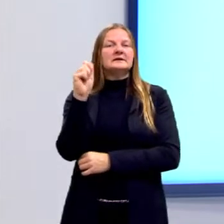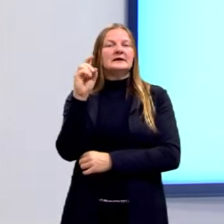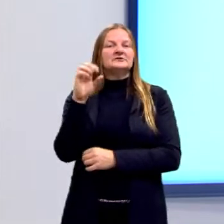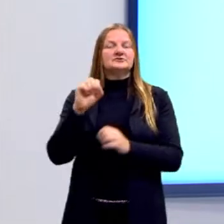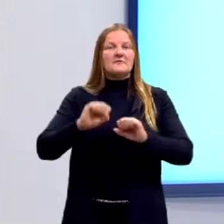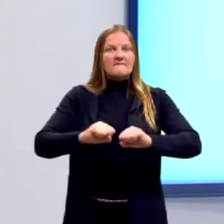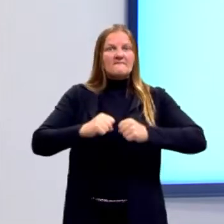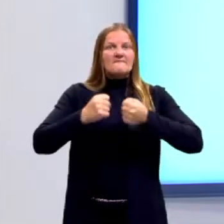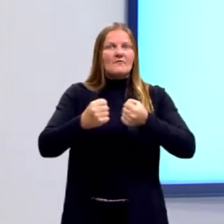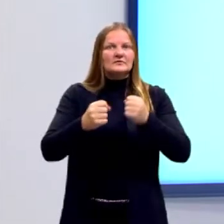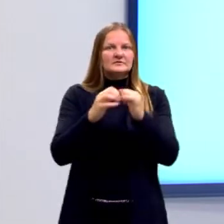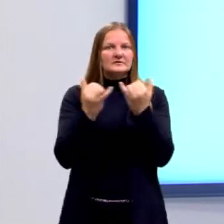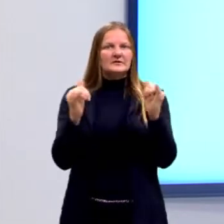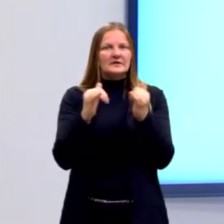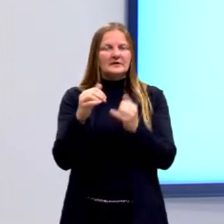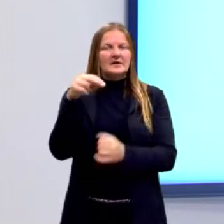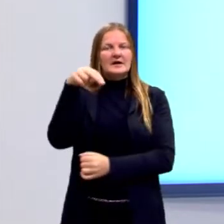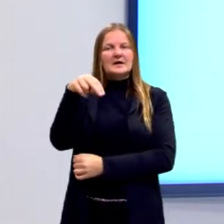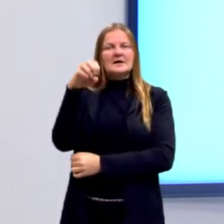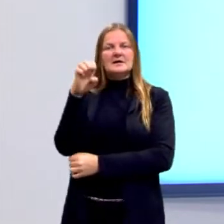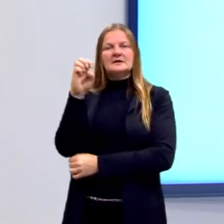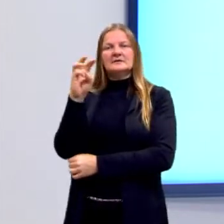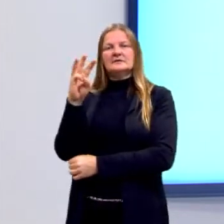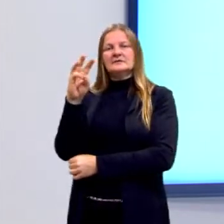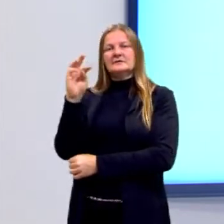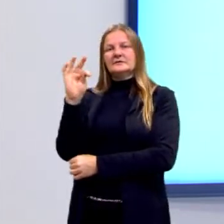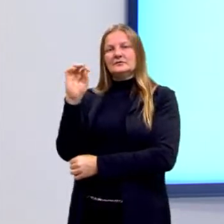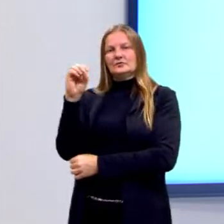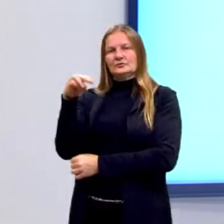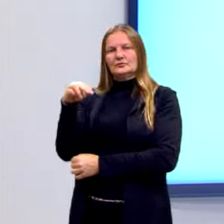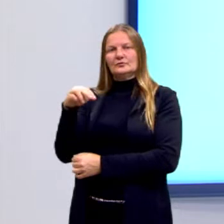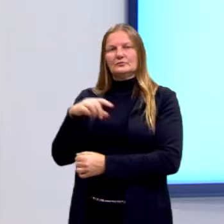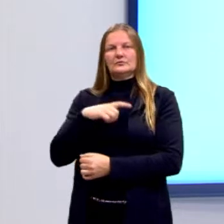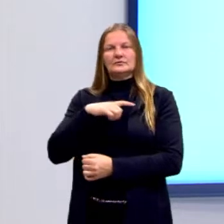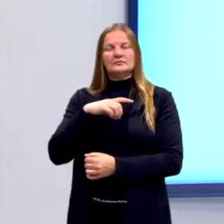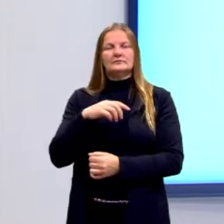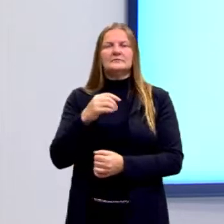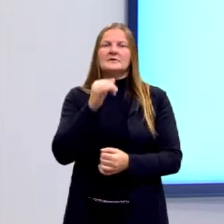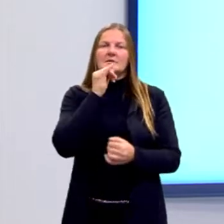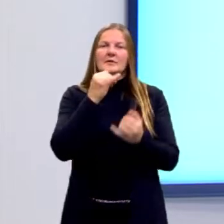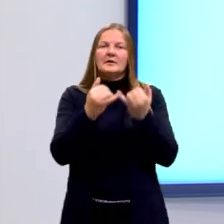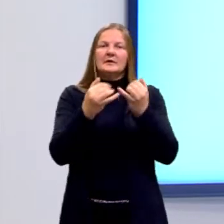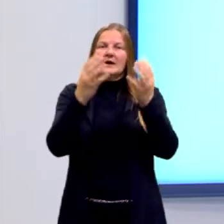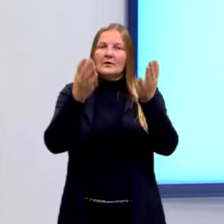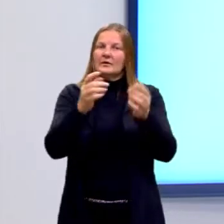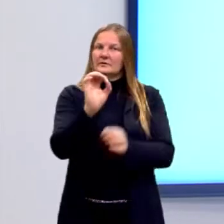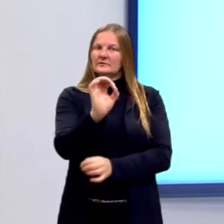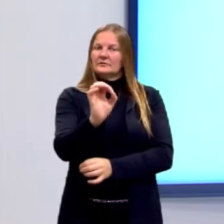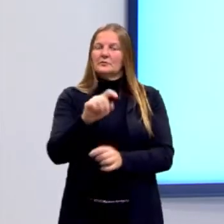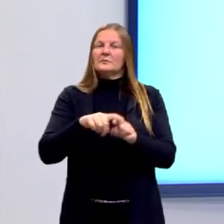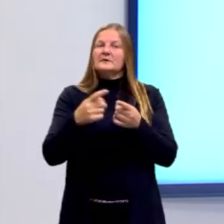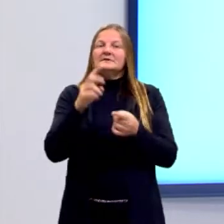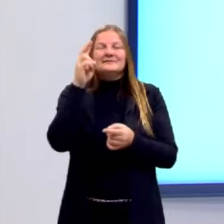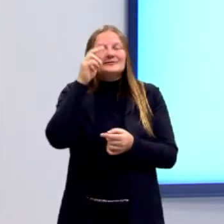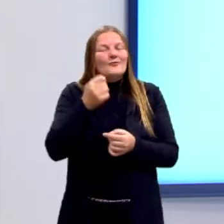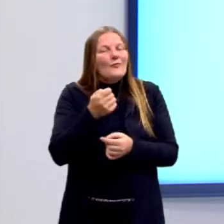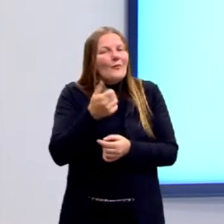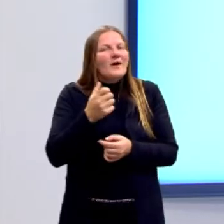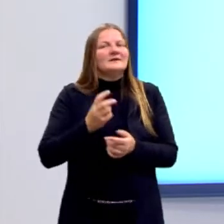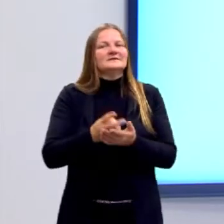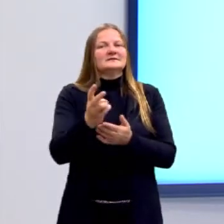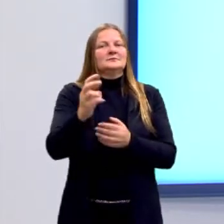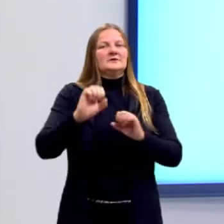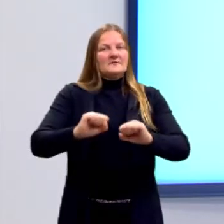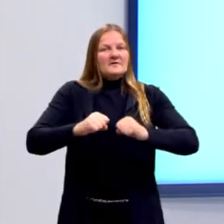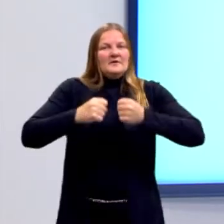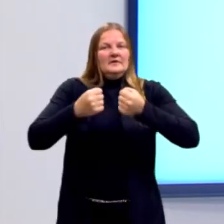força elétrica né que é o Nilton sempre a gente fala de força a gente vai ver que tem um exemplo que não tá mas quase sempre que